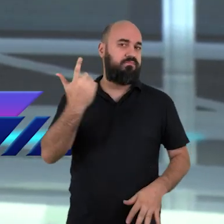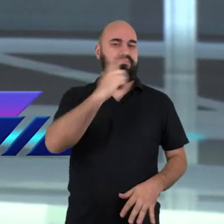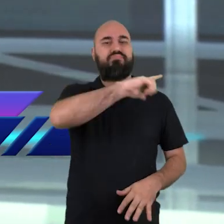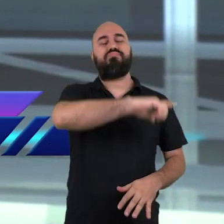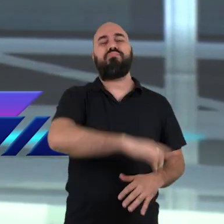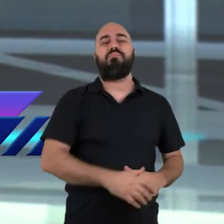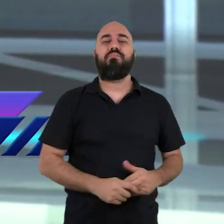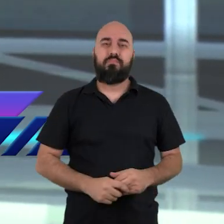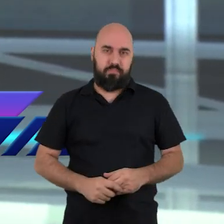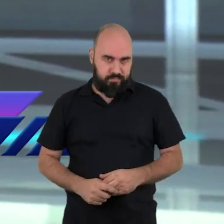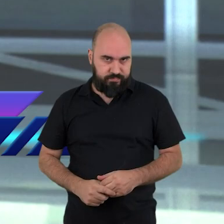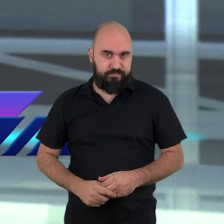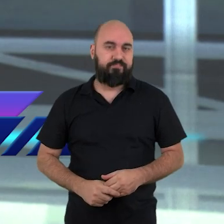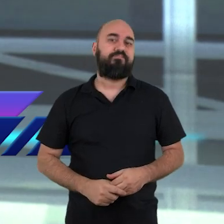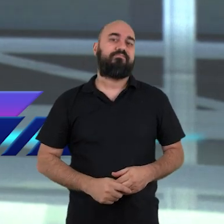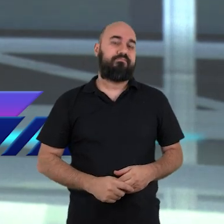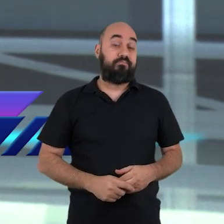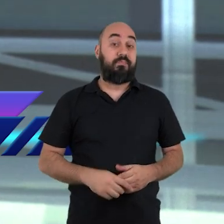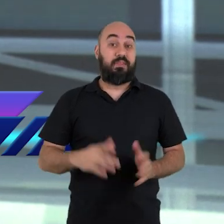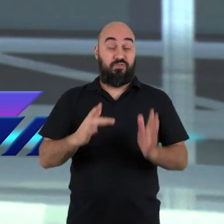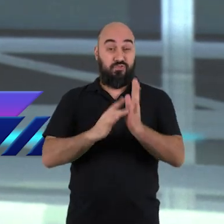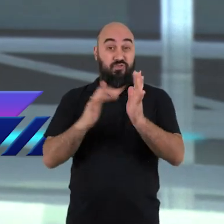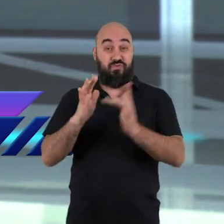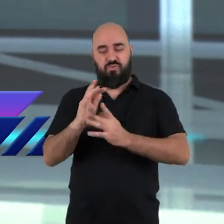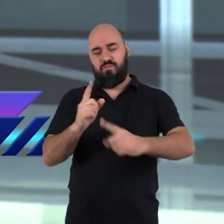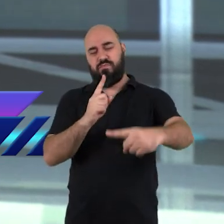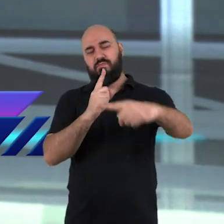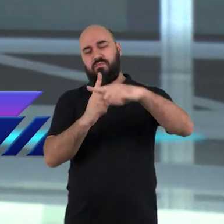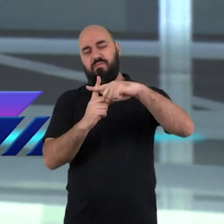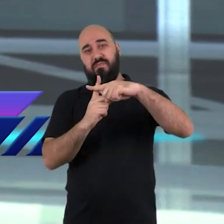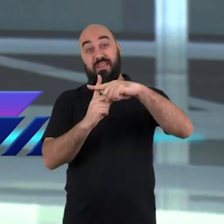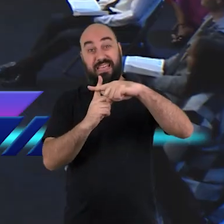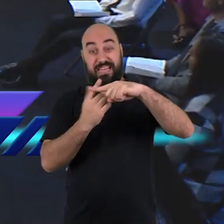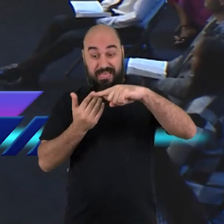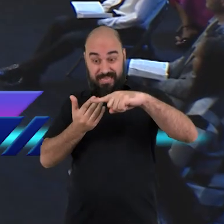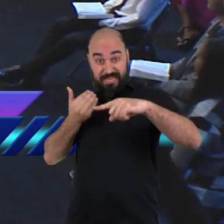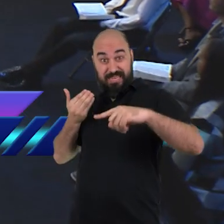da sua crucifixão, ele chegou a suar sangue.